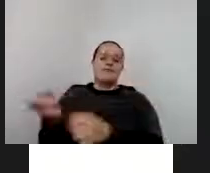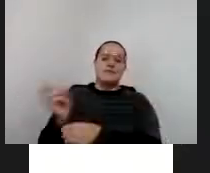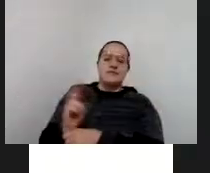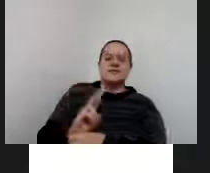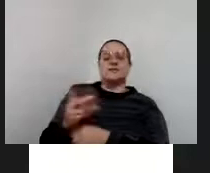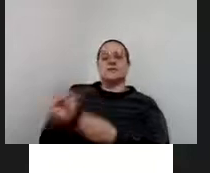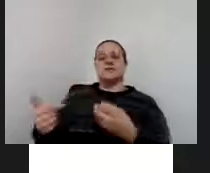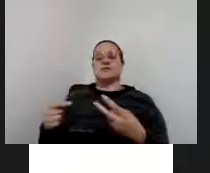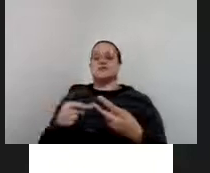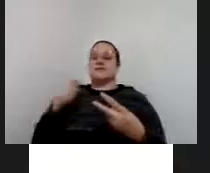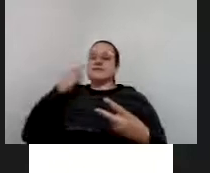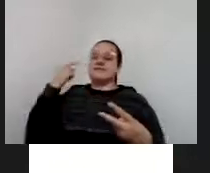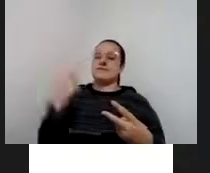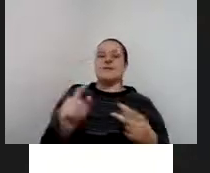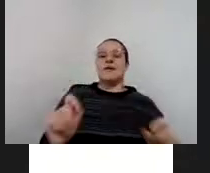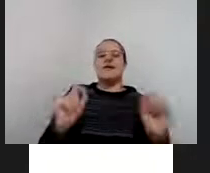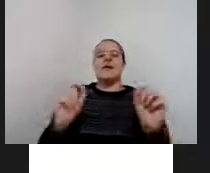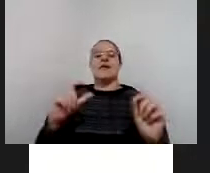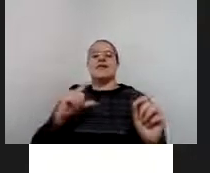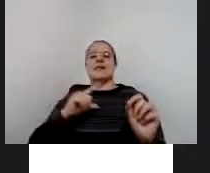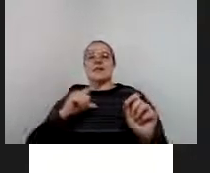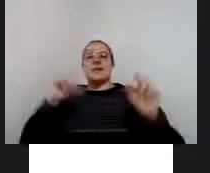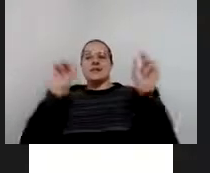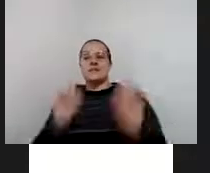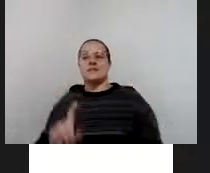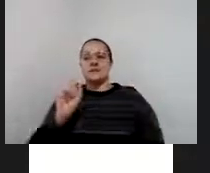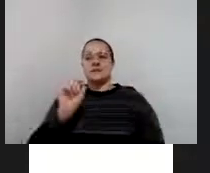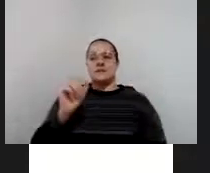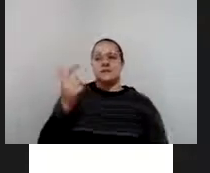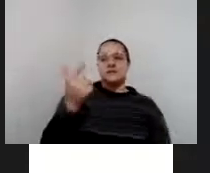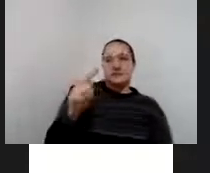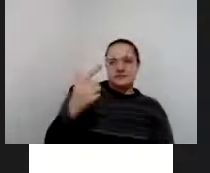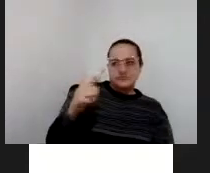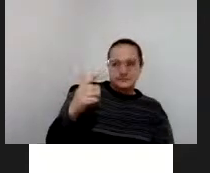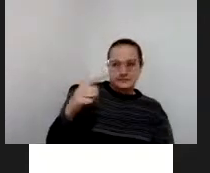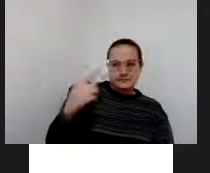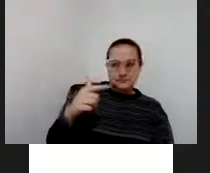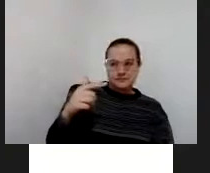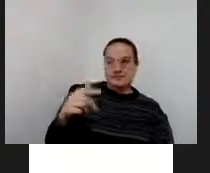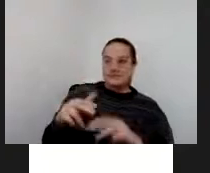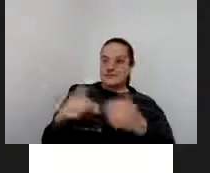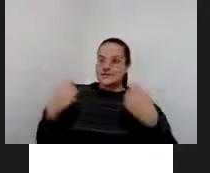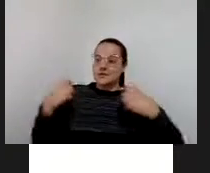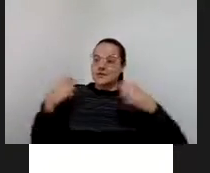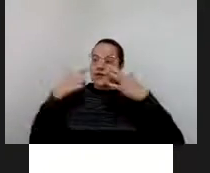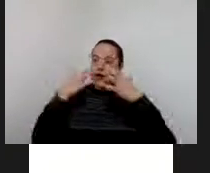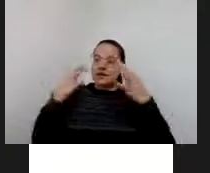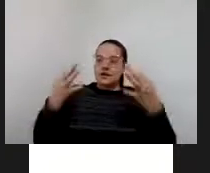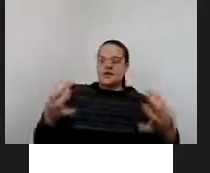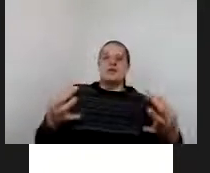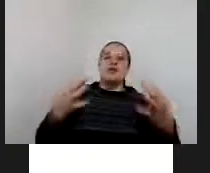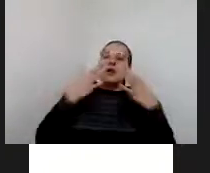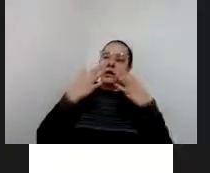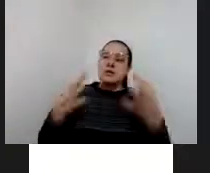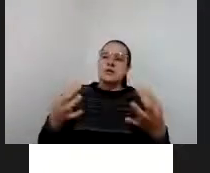identificação realmente de quem tem deficiência, né? E aí a gente tem que ficar atento aí em relação à